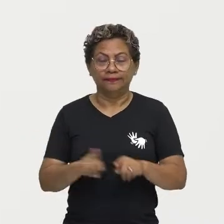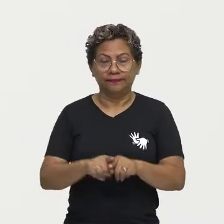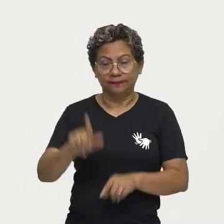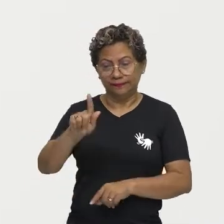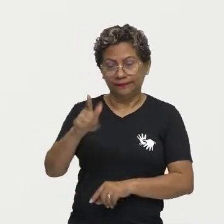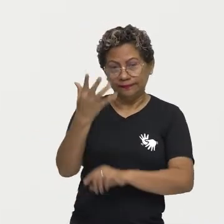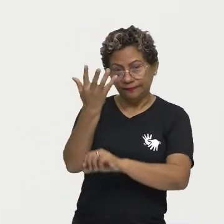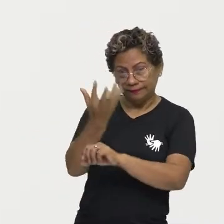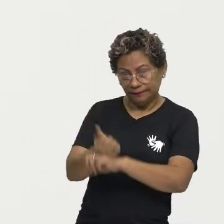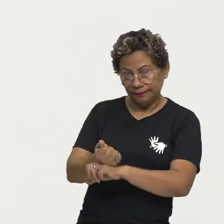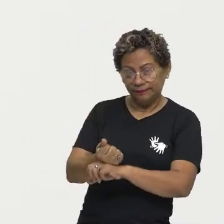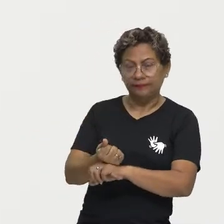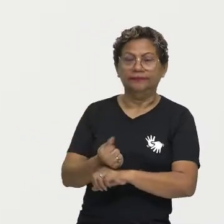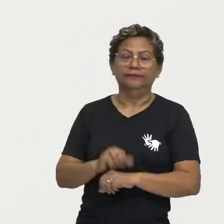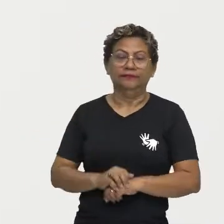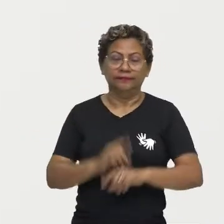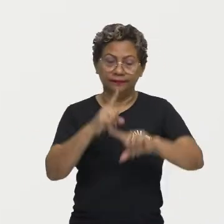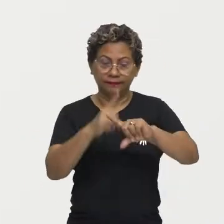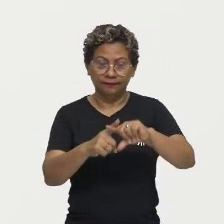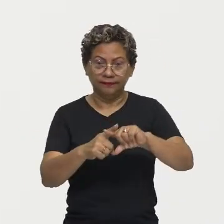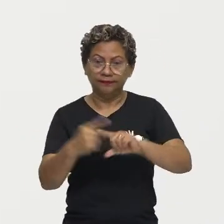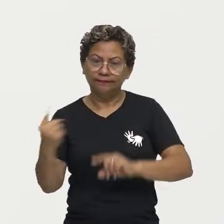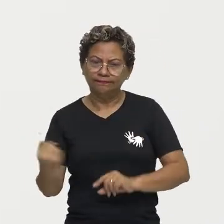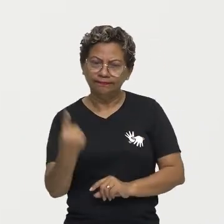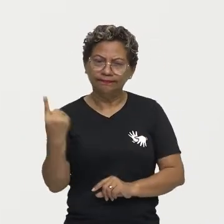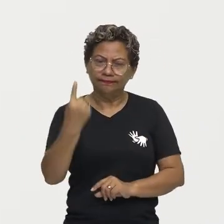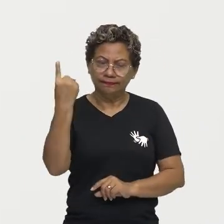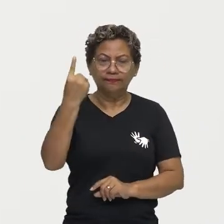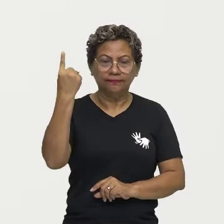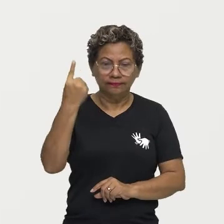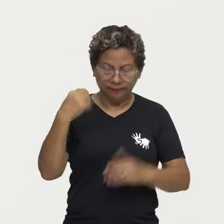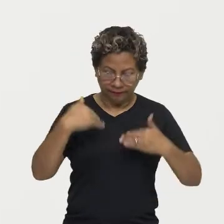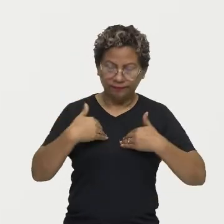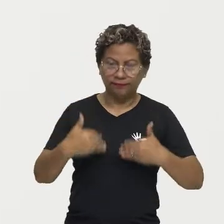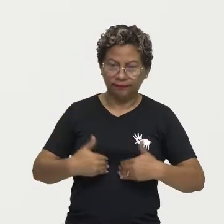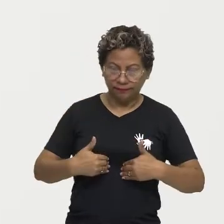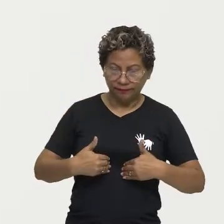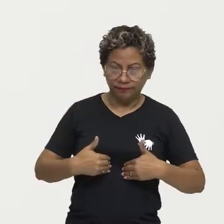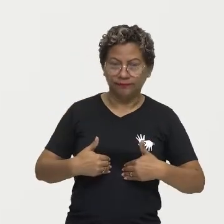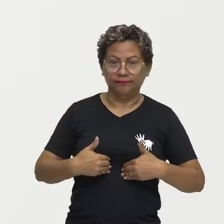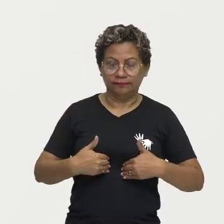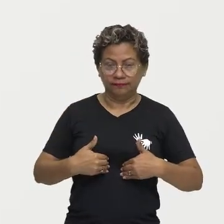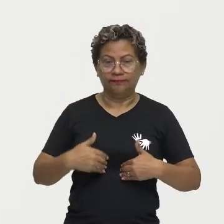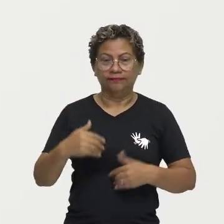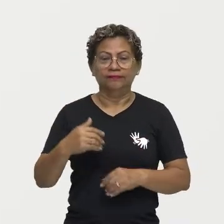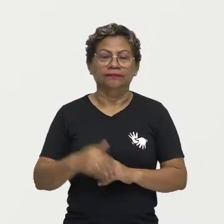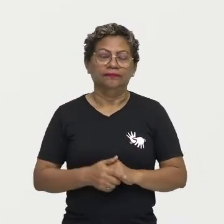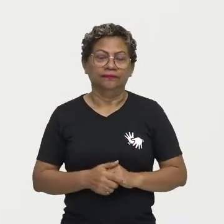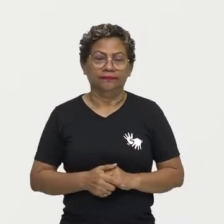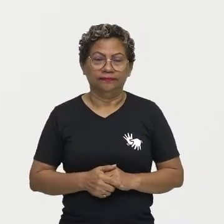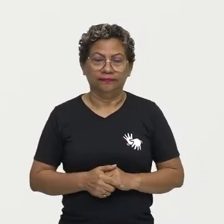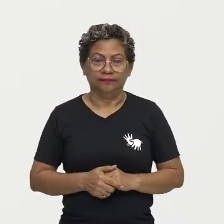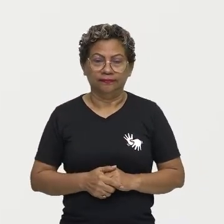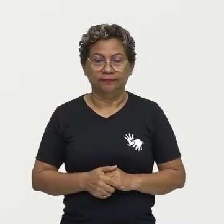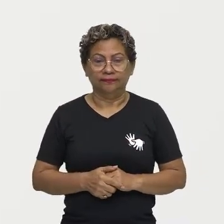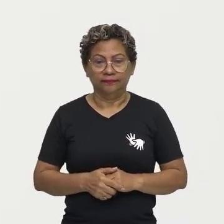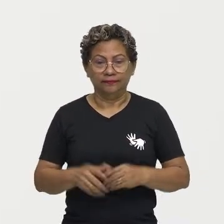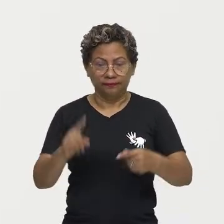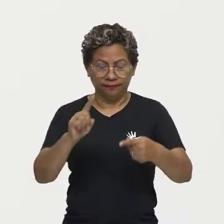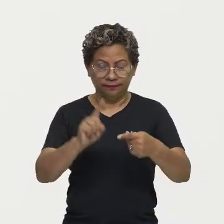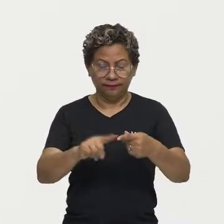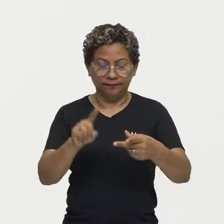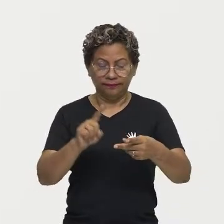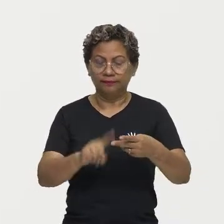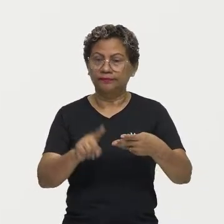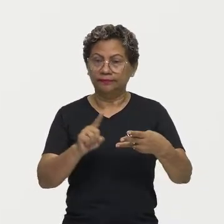equação, vezes a altura que o corpo se encontra de um determinado referencial. Geralmente essa altura é a altura